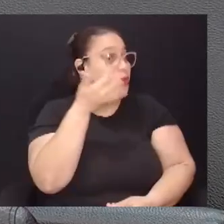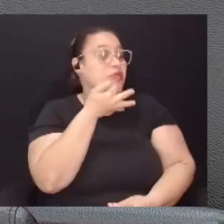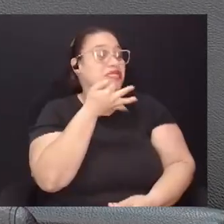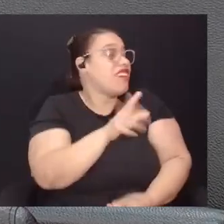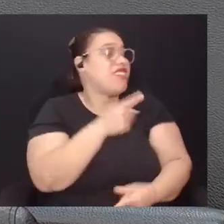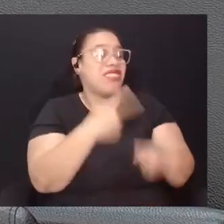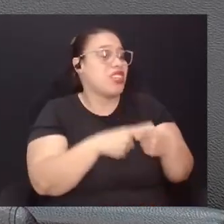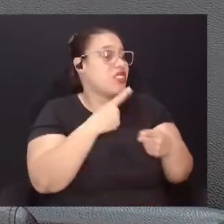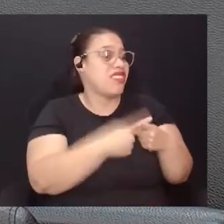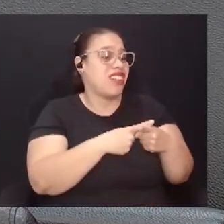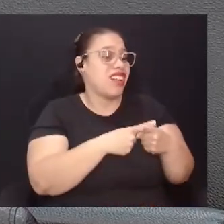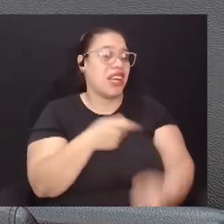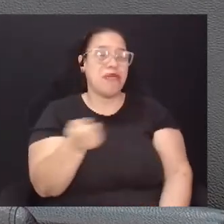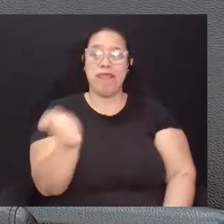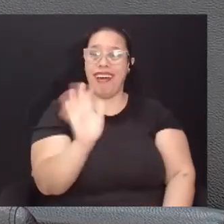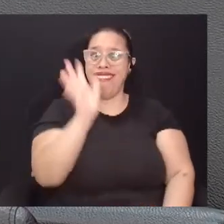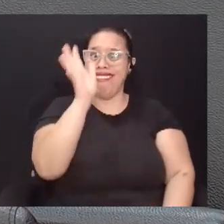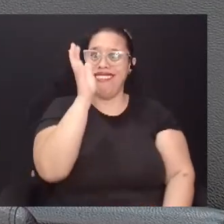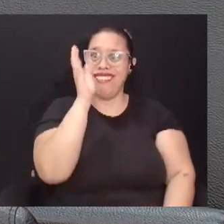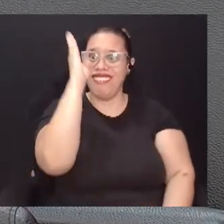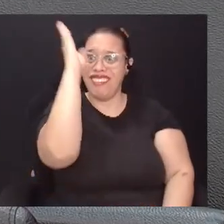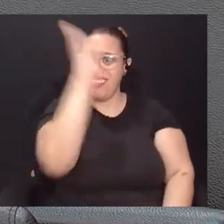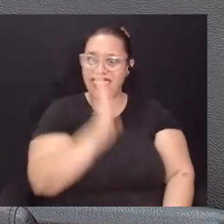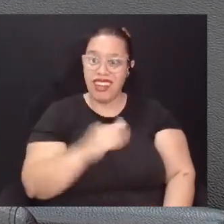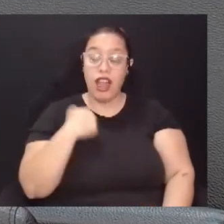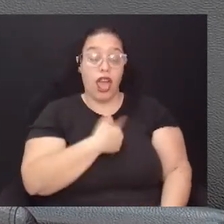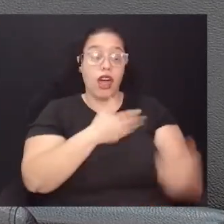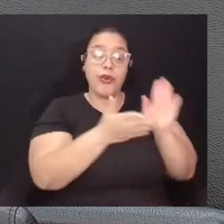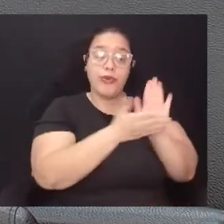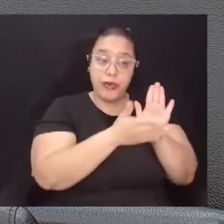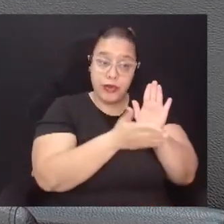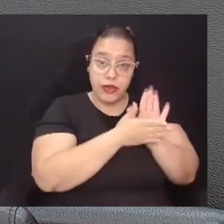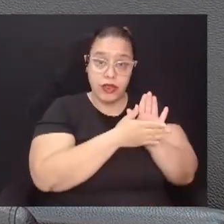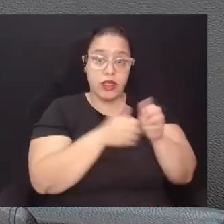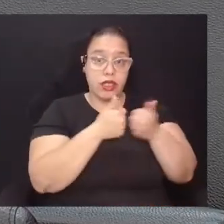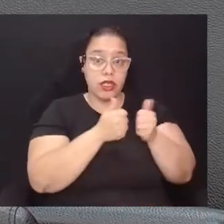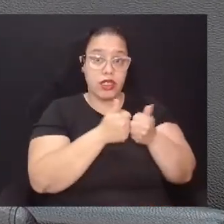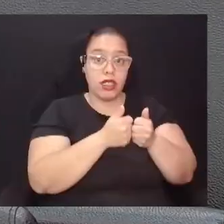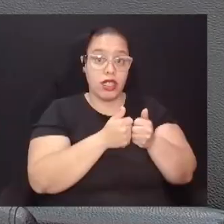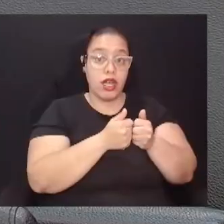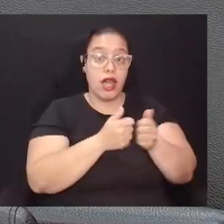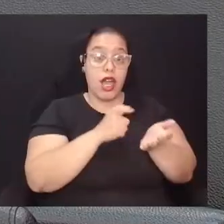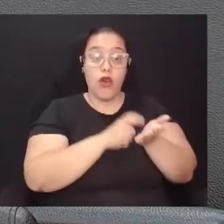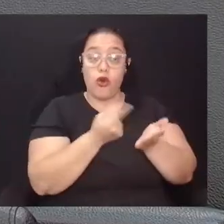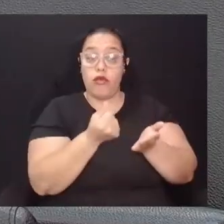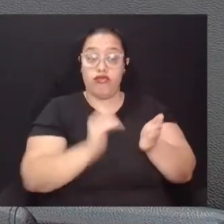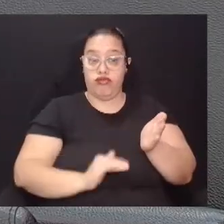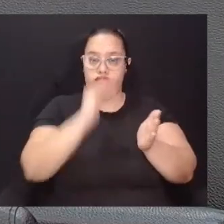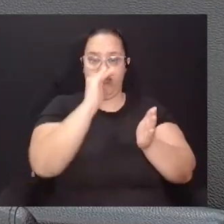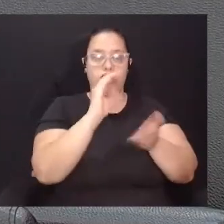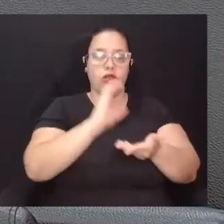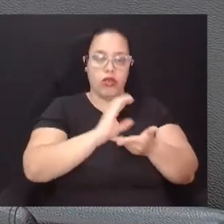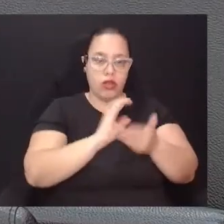não entendem porque a gente ainda tem uma das passagens mais caras do Brasil. Então, a nossa proposta é que para a passagem ser aumentada, ele tenha